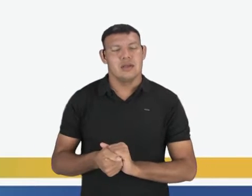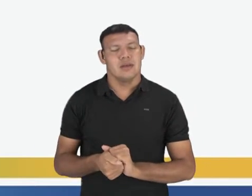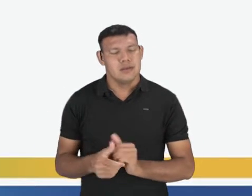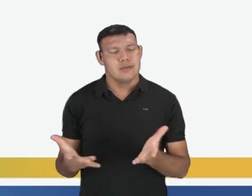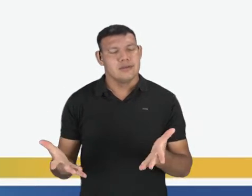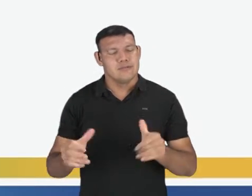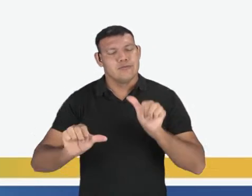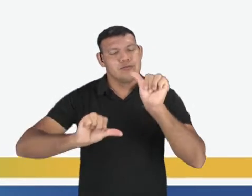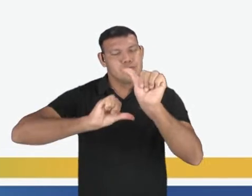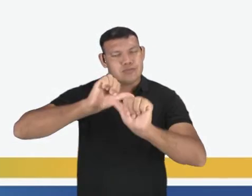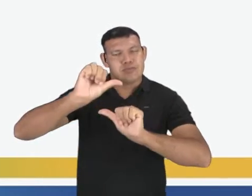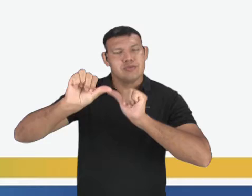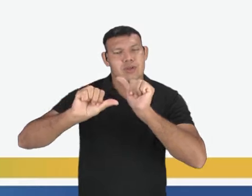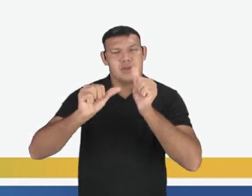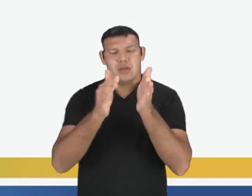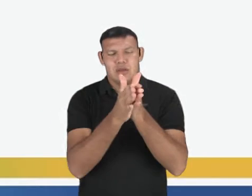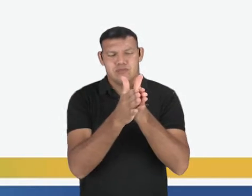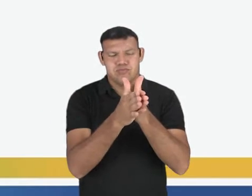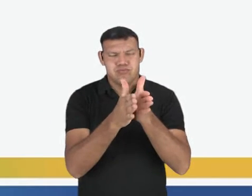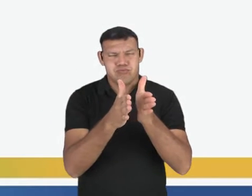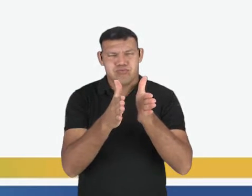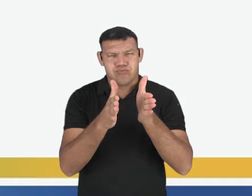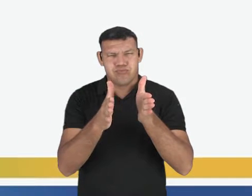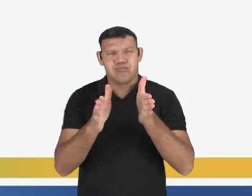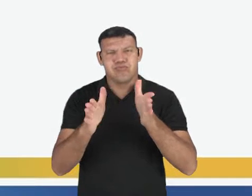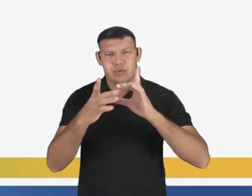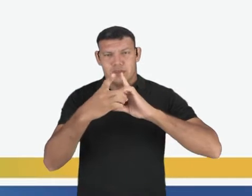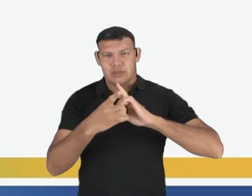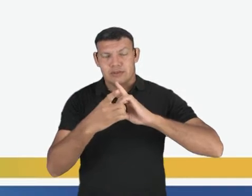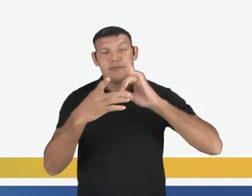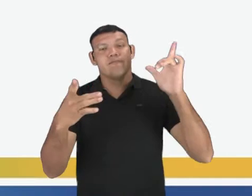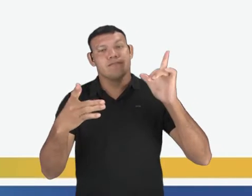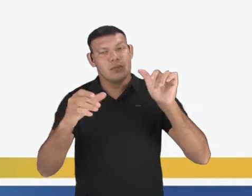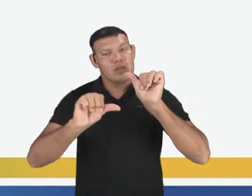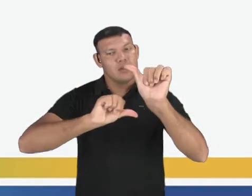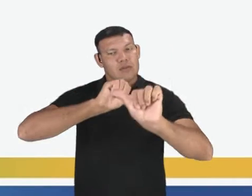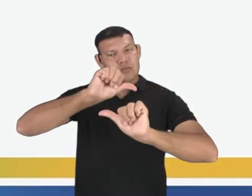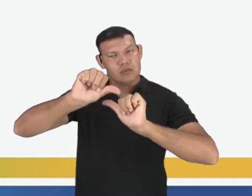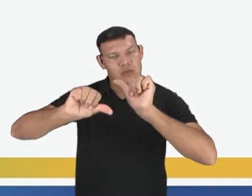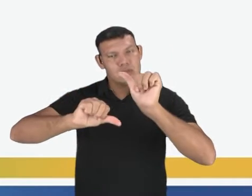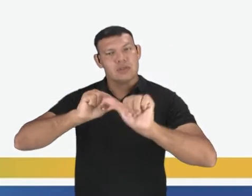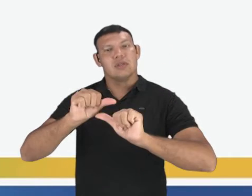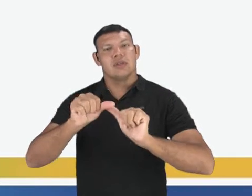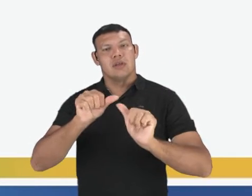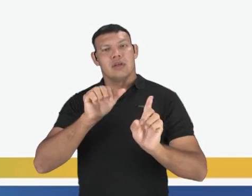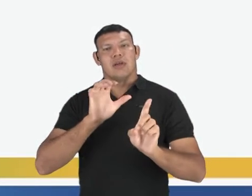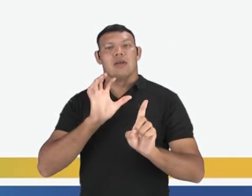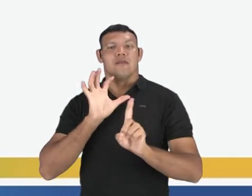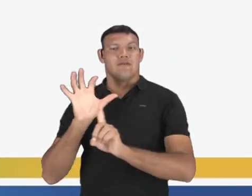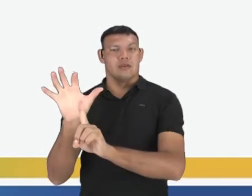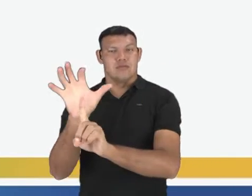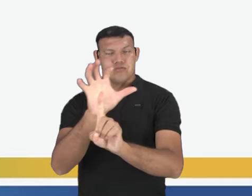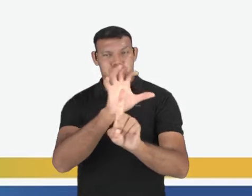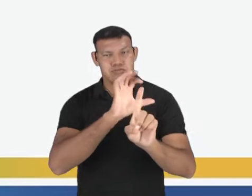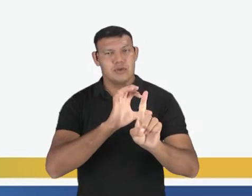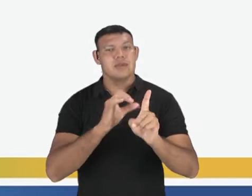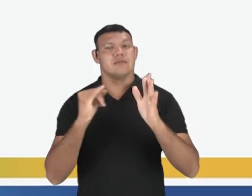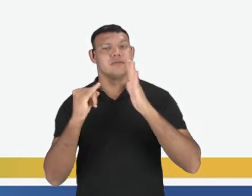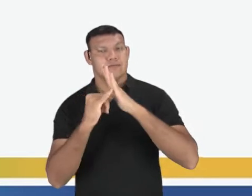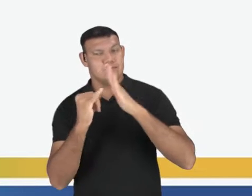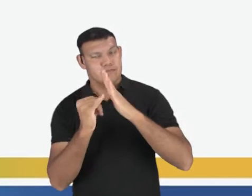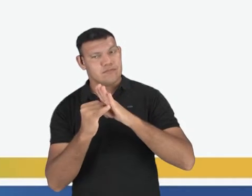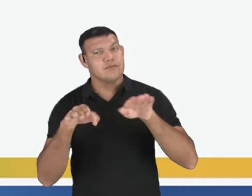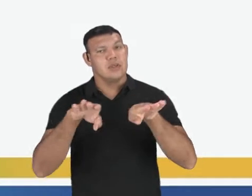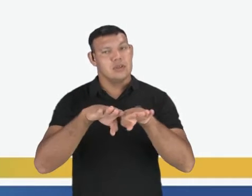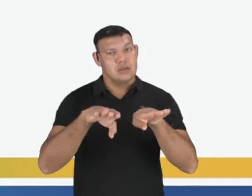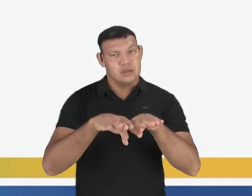questões mutáveis, Se o processo democrático também ele muda, isso vai interferir, então, nessas instituições, tá? Então, quando